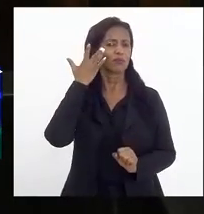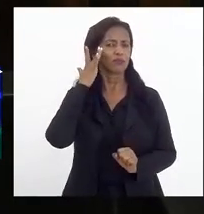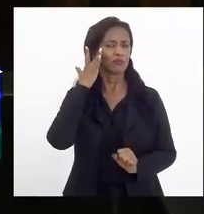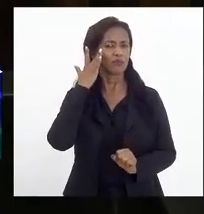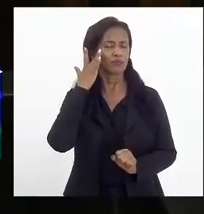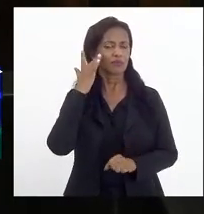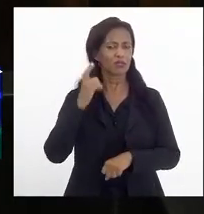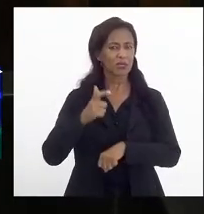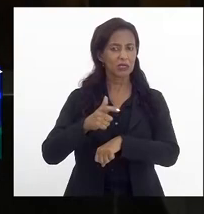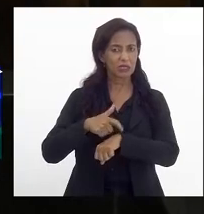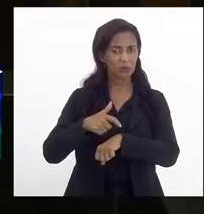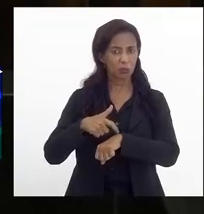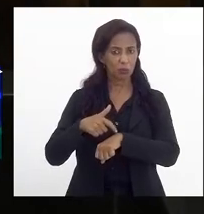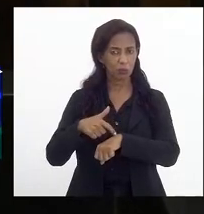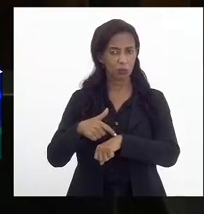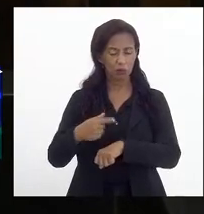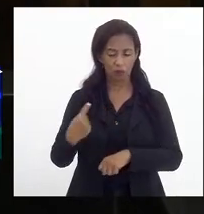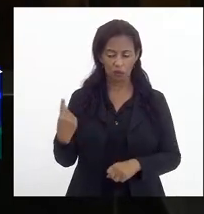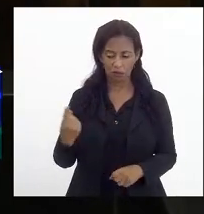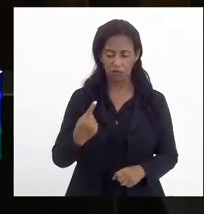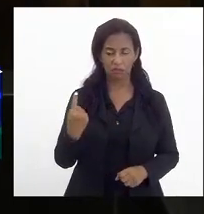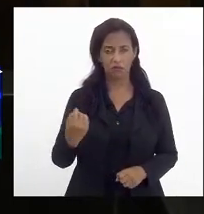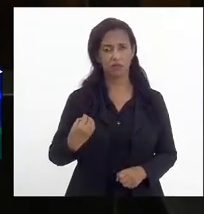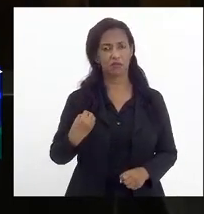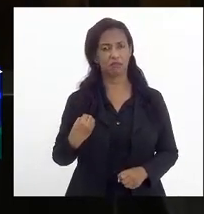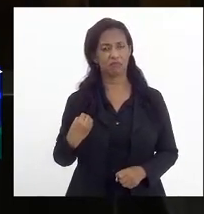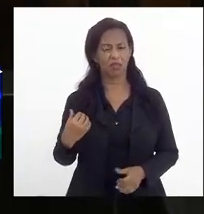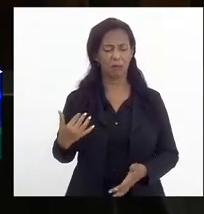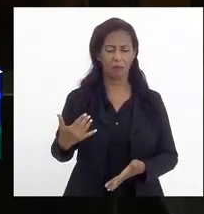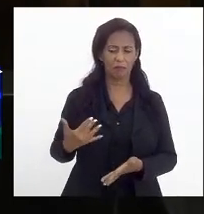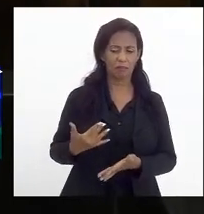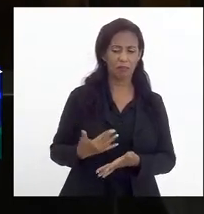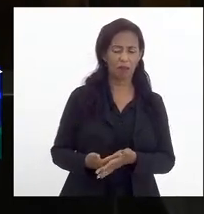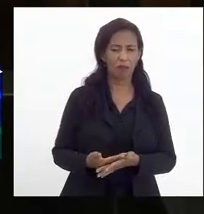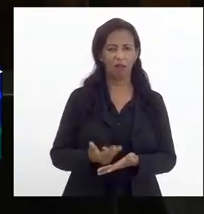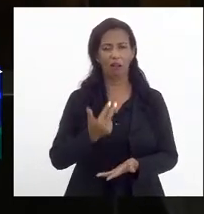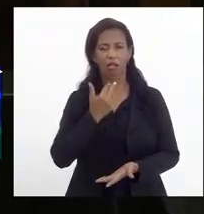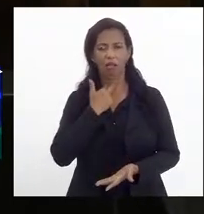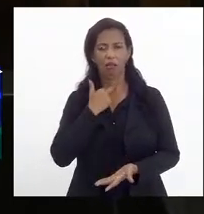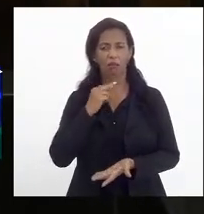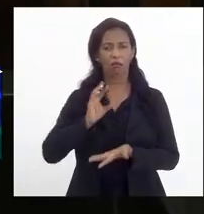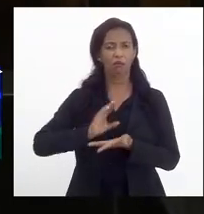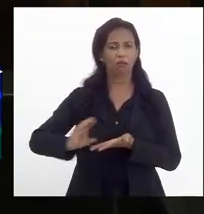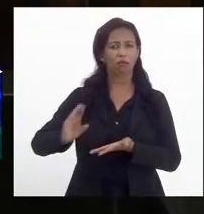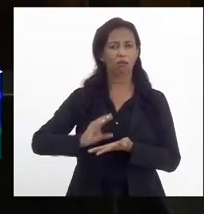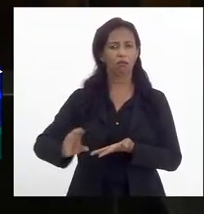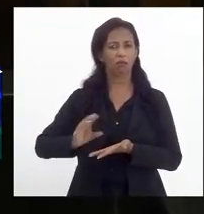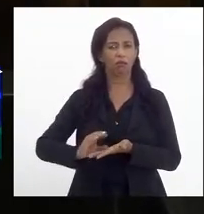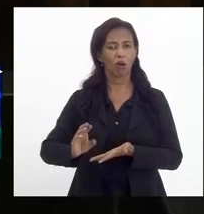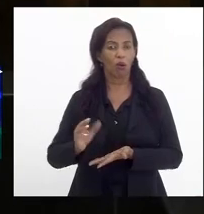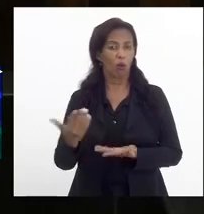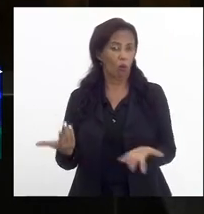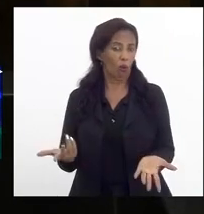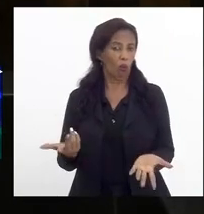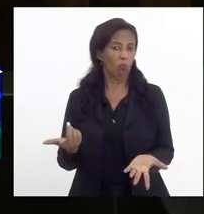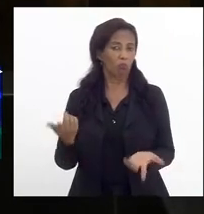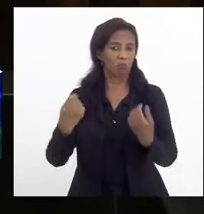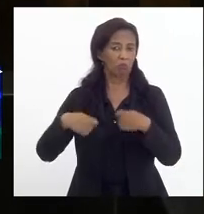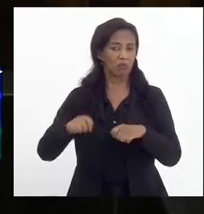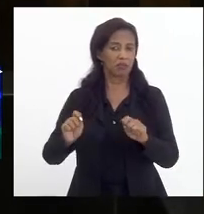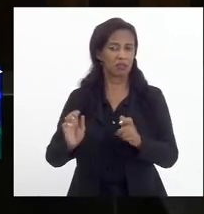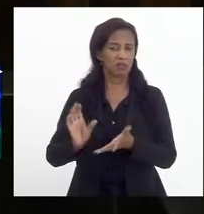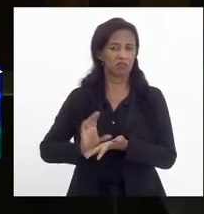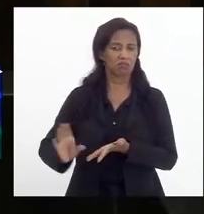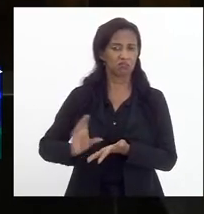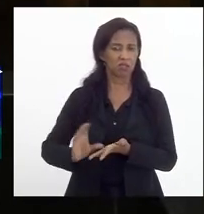nesse momento histórico que passa estamos vivendo que não pode investir ou não deve investir